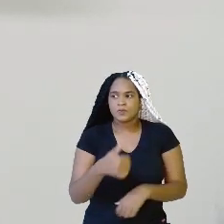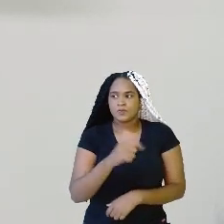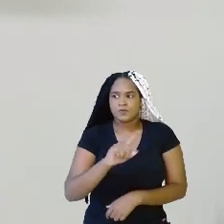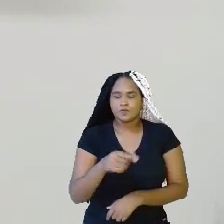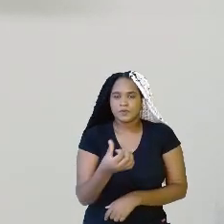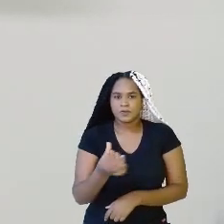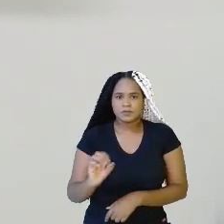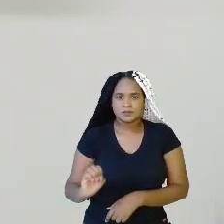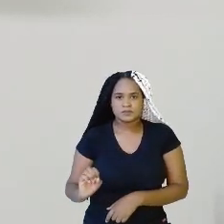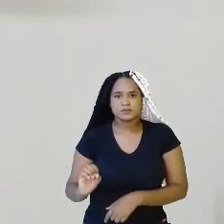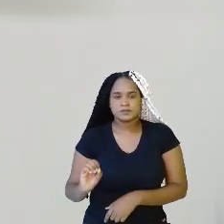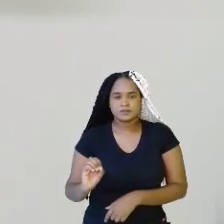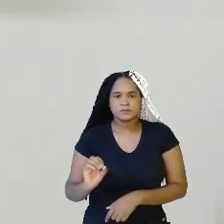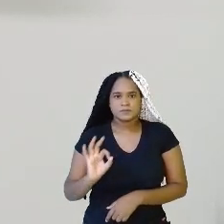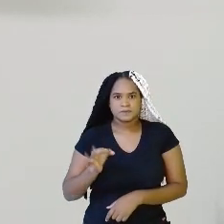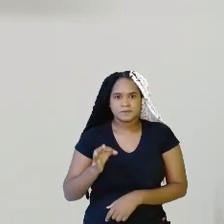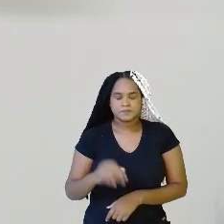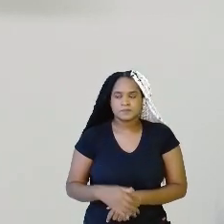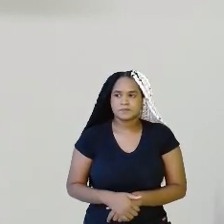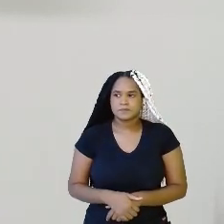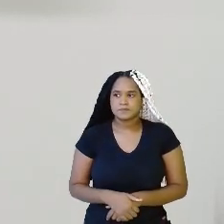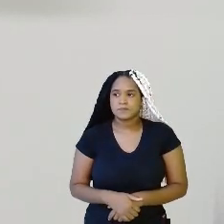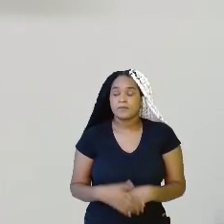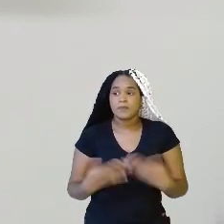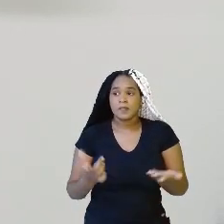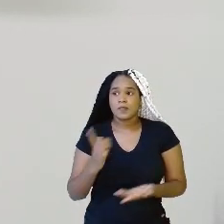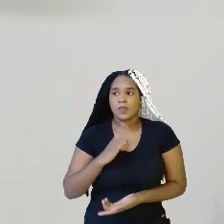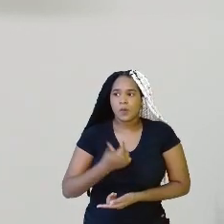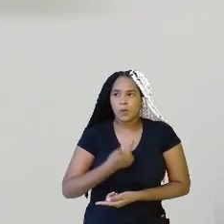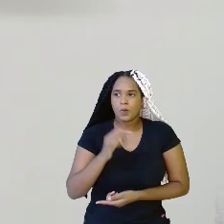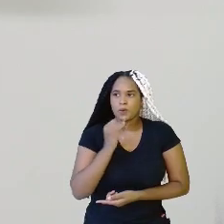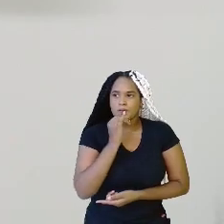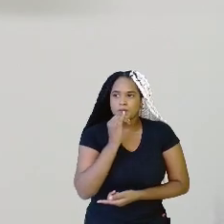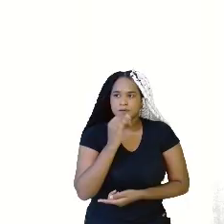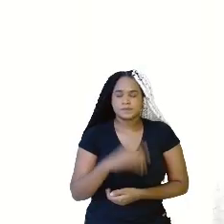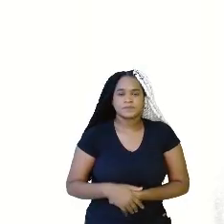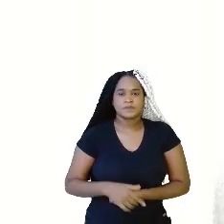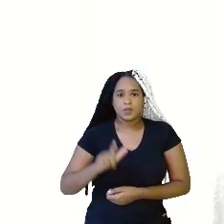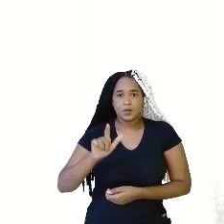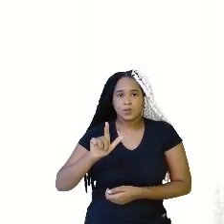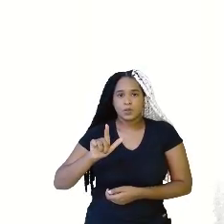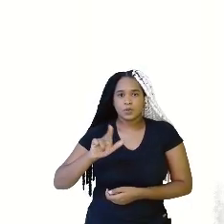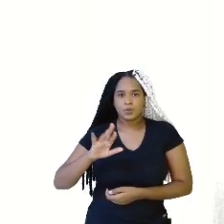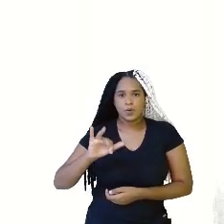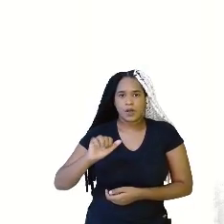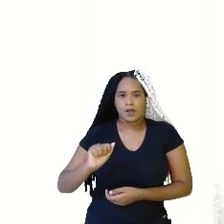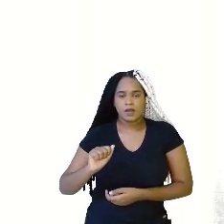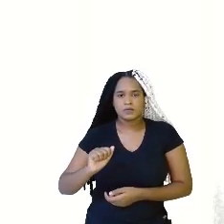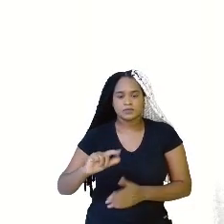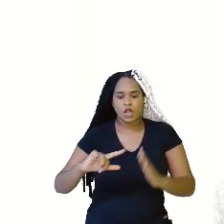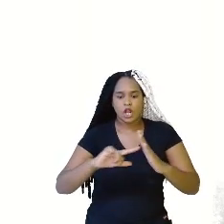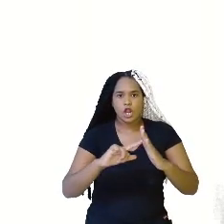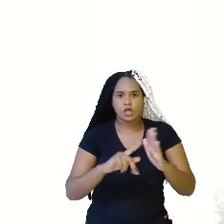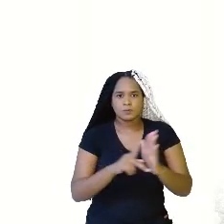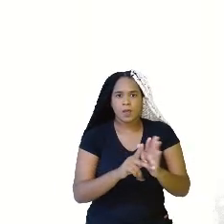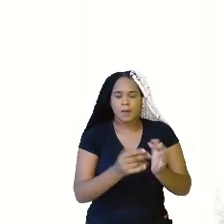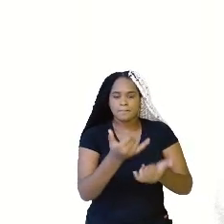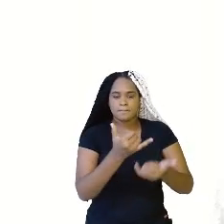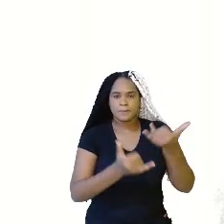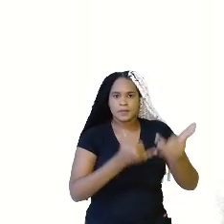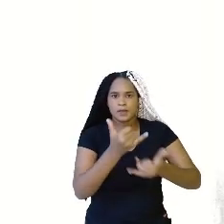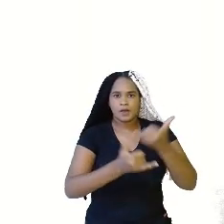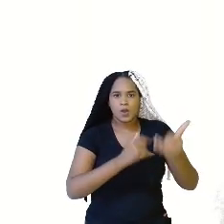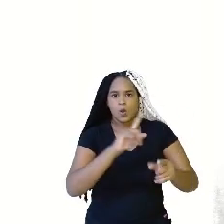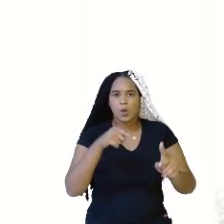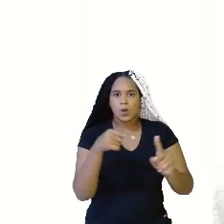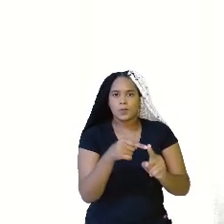R$1,60 de troco para Maria. Beleza? Eu ainda tenho outro. Lucas foi à loja de brinquedo para comprar um presente para seu irmão